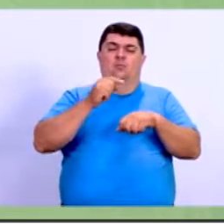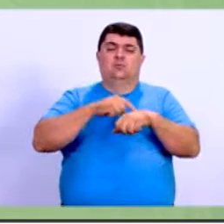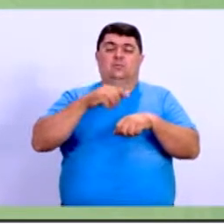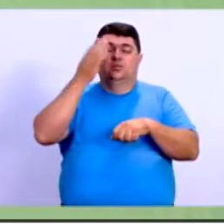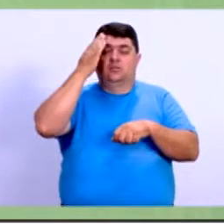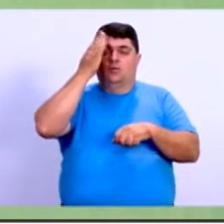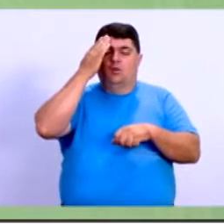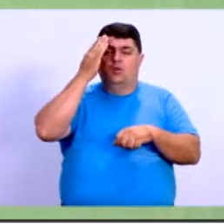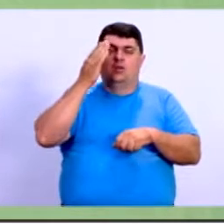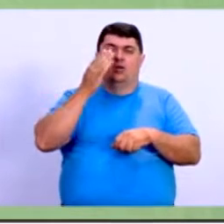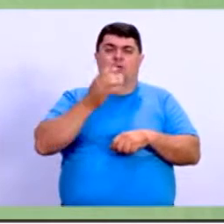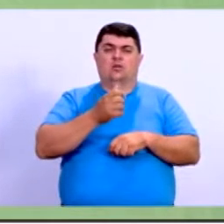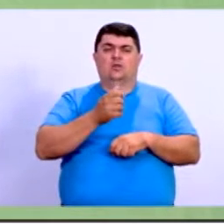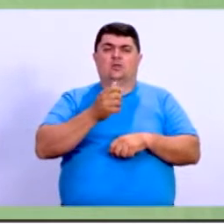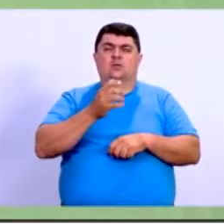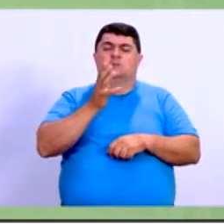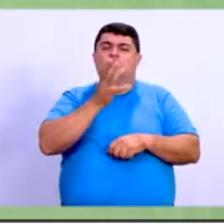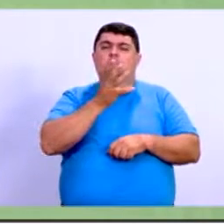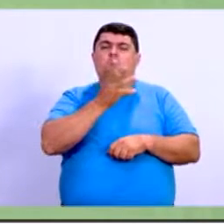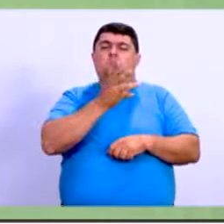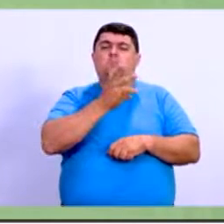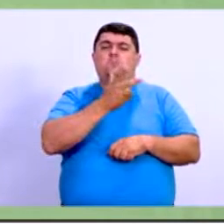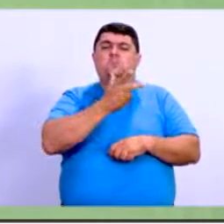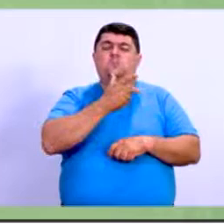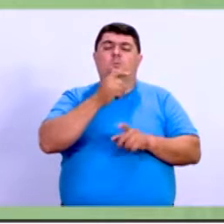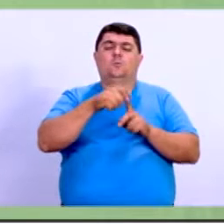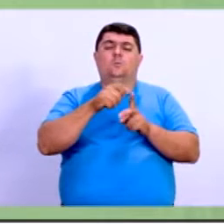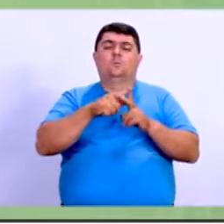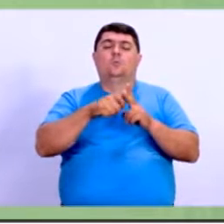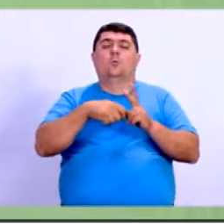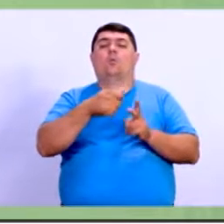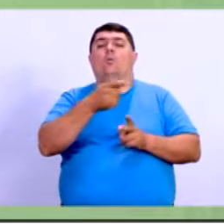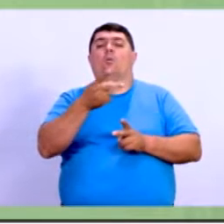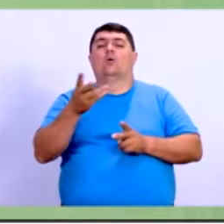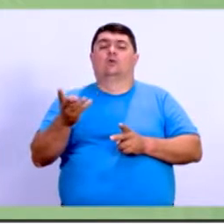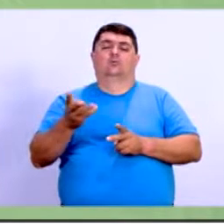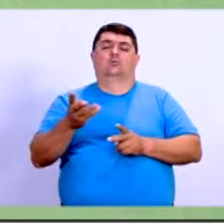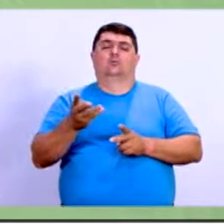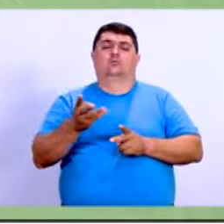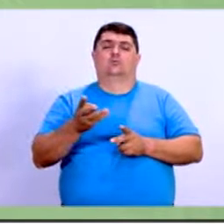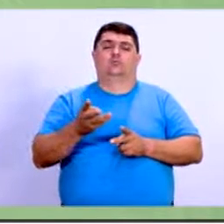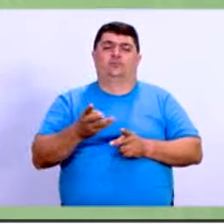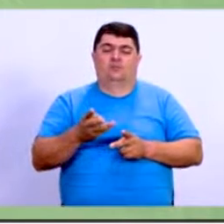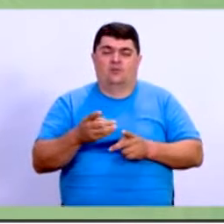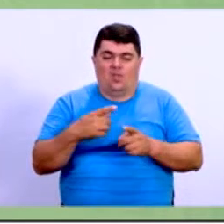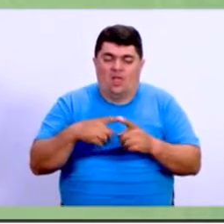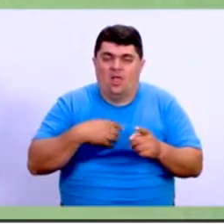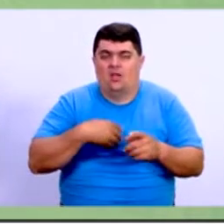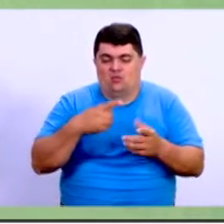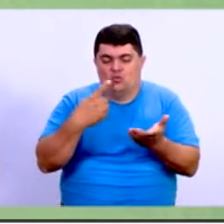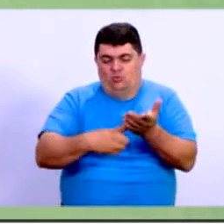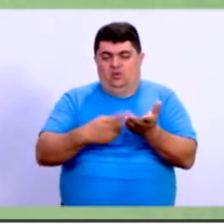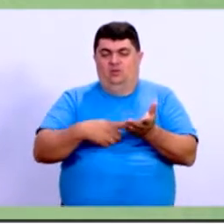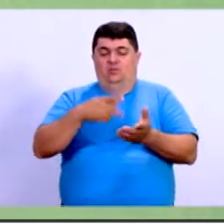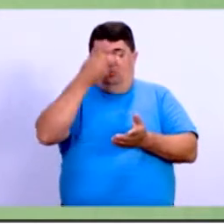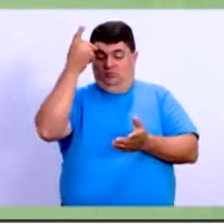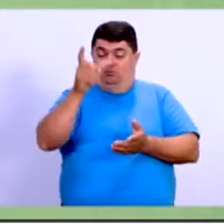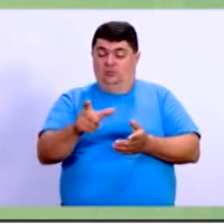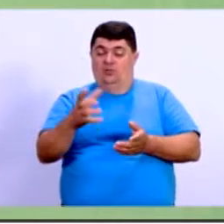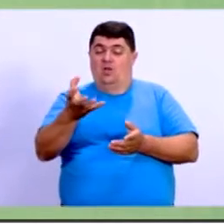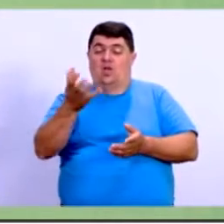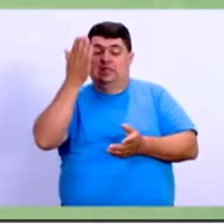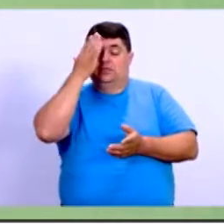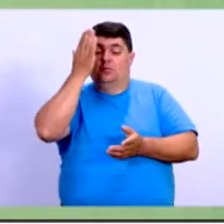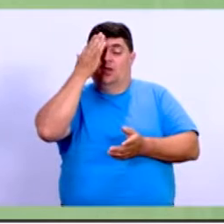desenvolver o sistema. Toda vez que vocês criam um sistema, o usuário quer saber quanto tempo vai demorar para ser feito, certo? Então